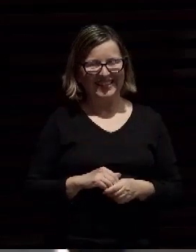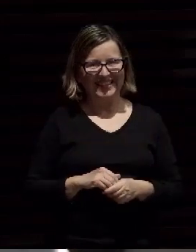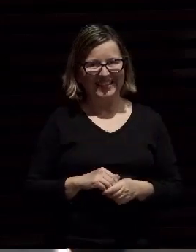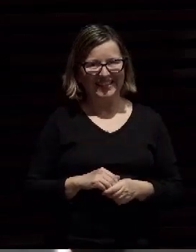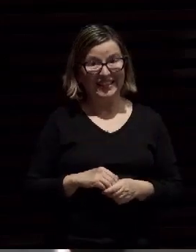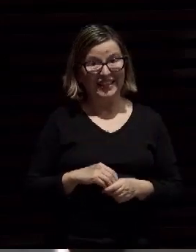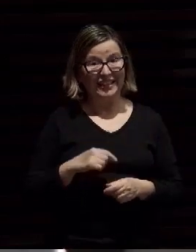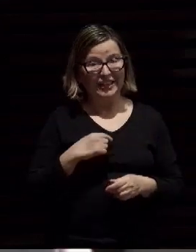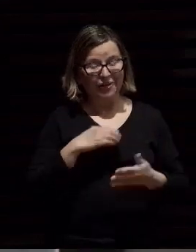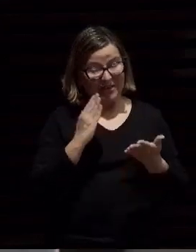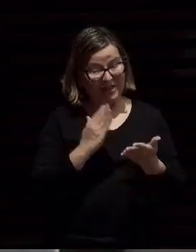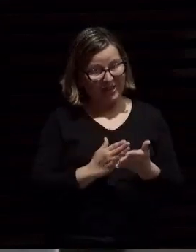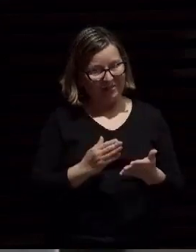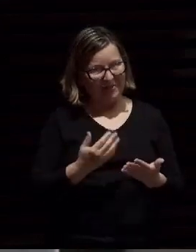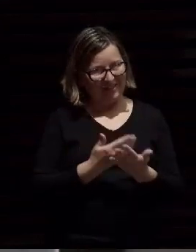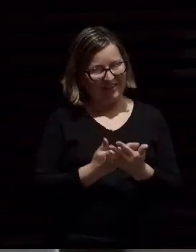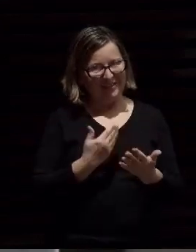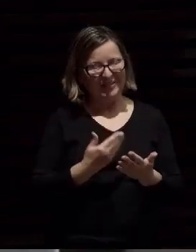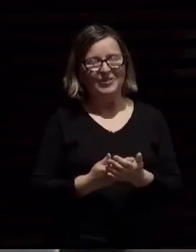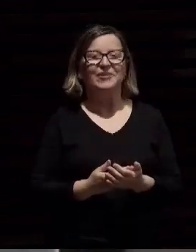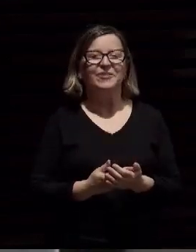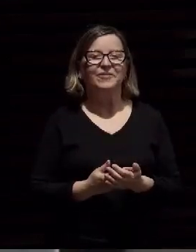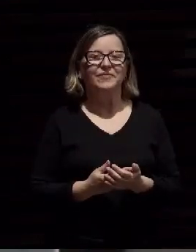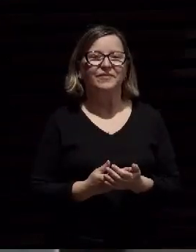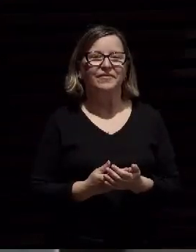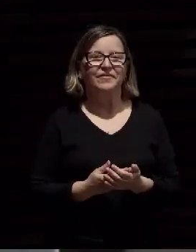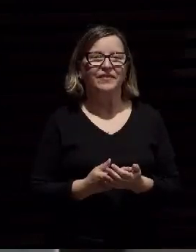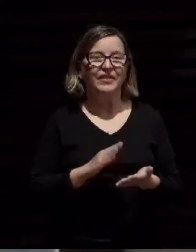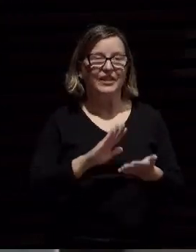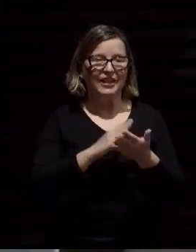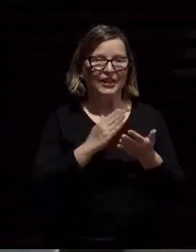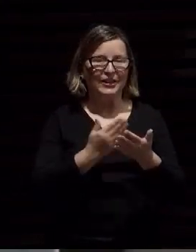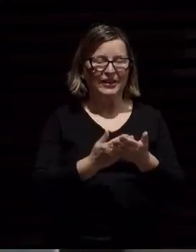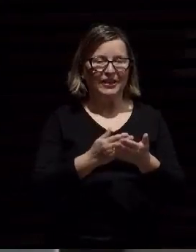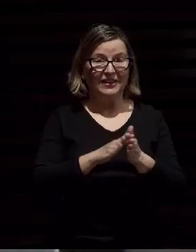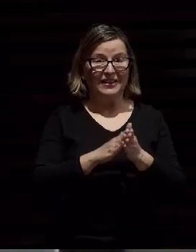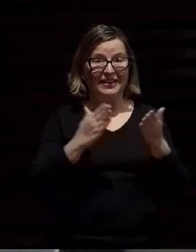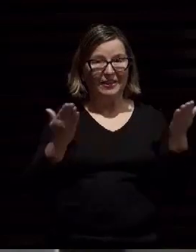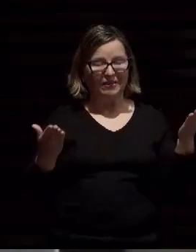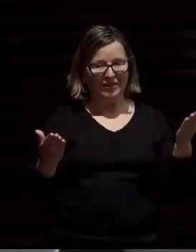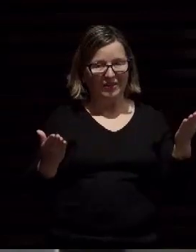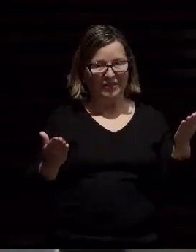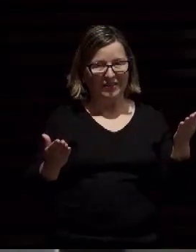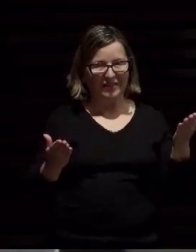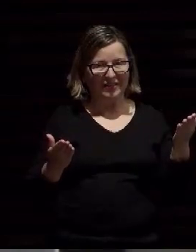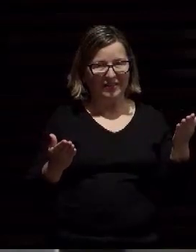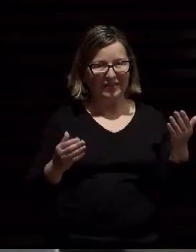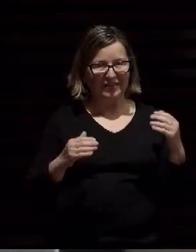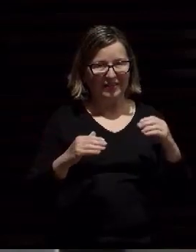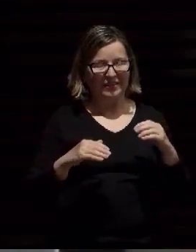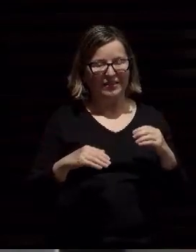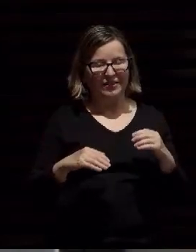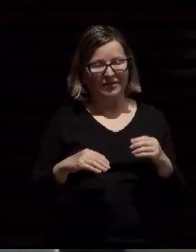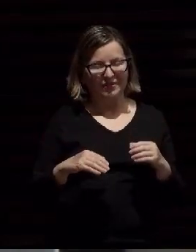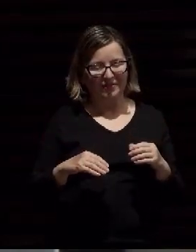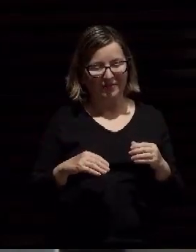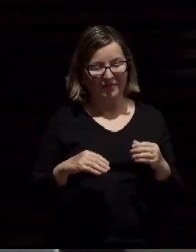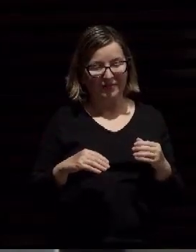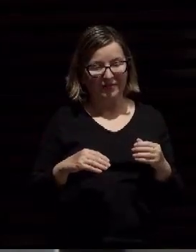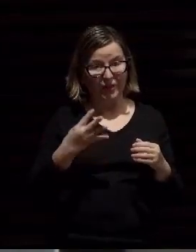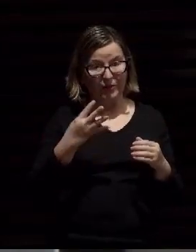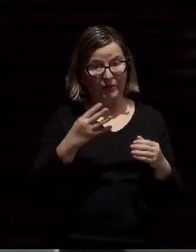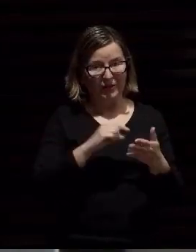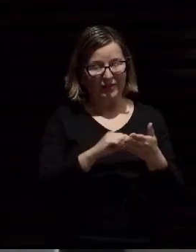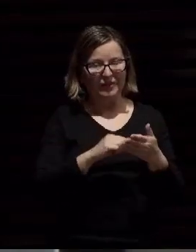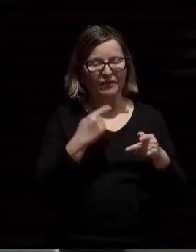termino aqui com a versão da Bíblia, a mensagem desses 4 versículos que diz assim: ainda